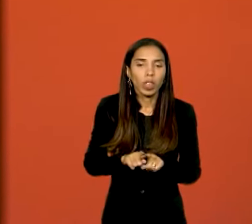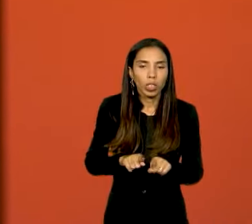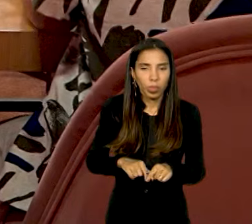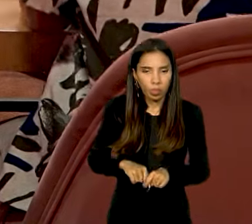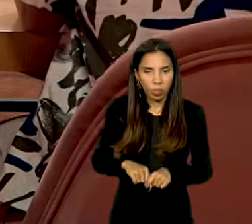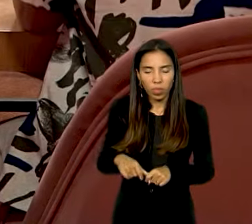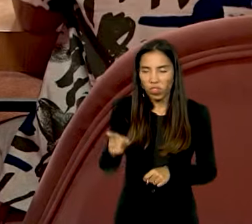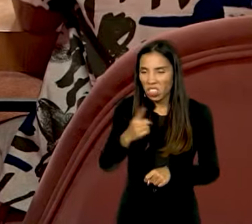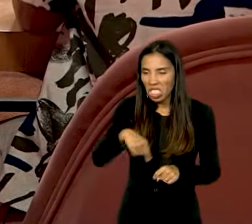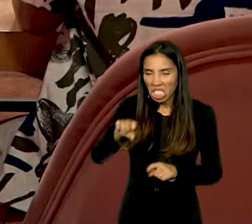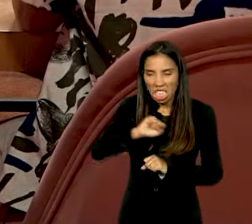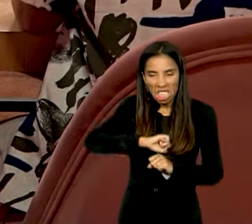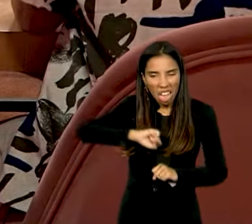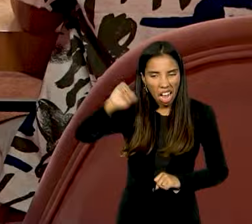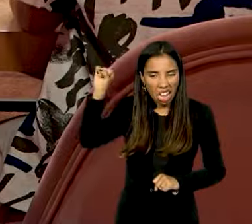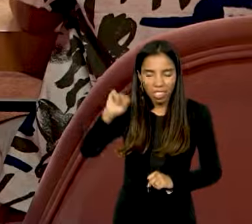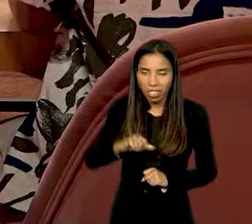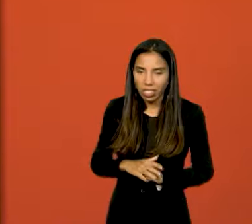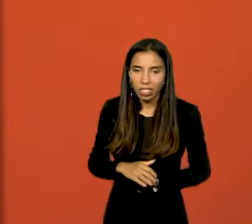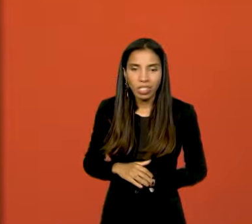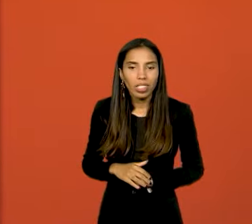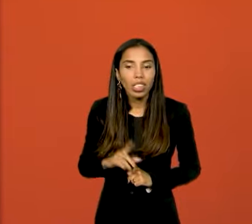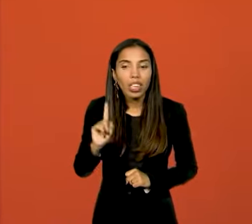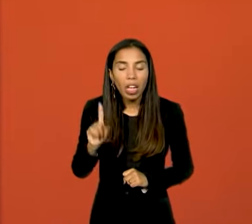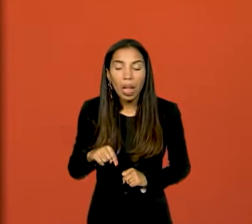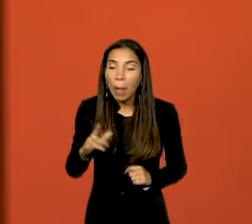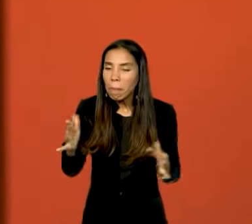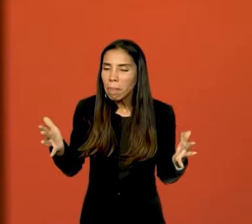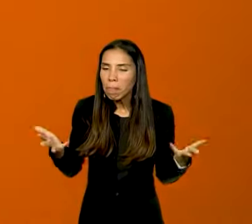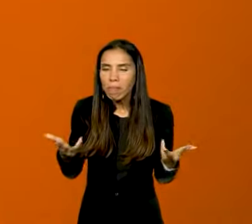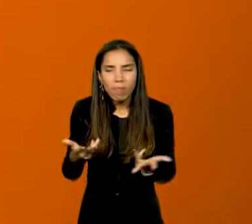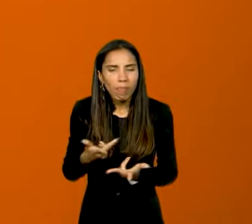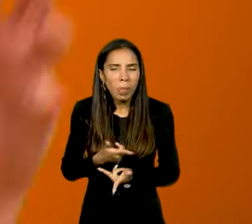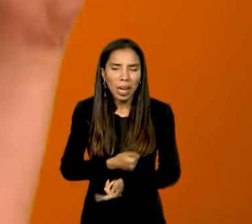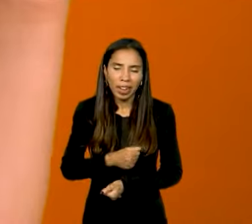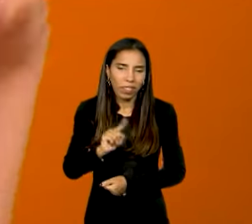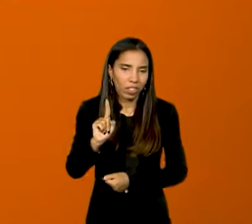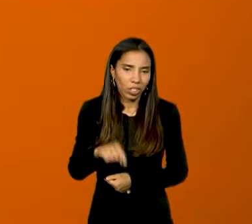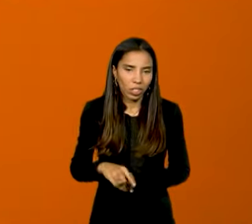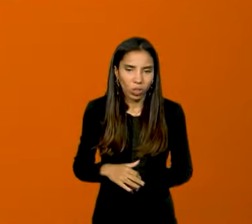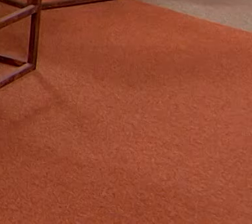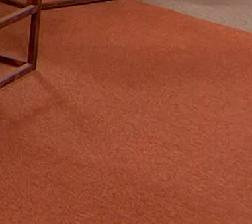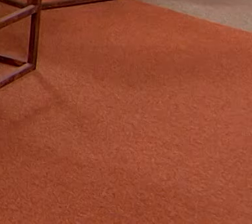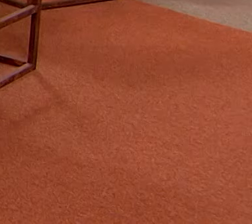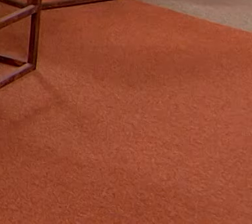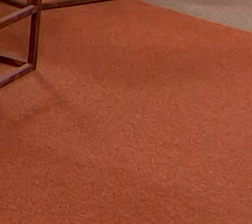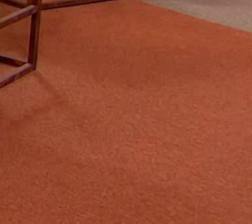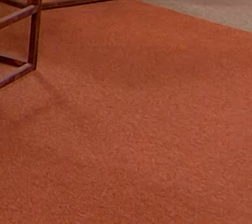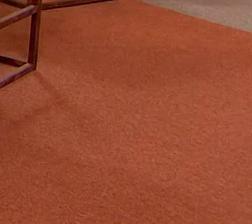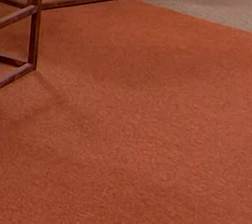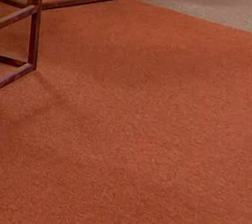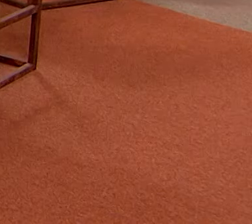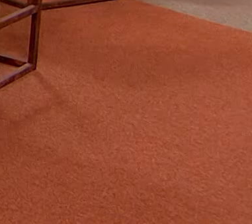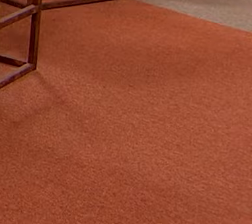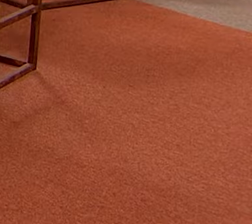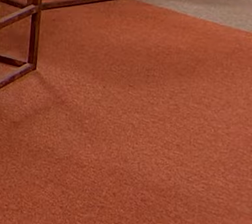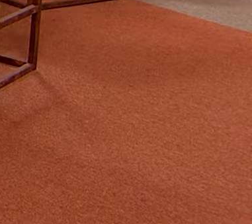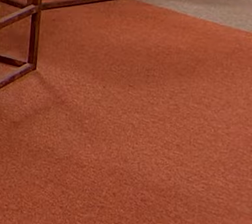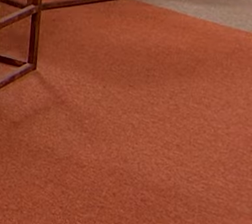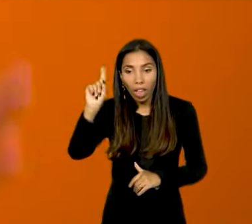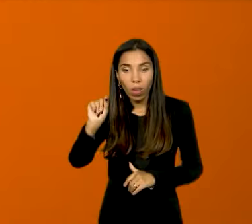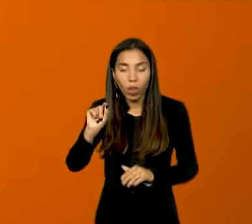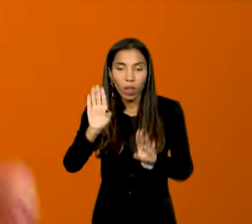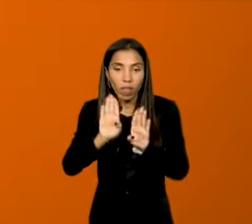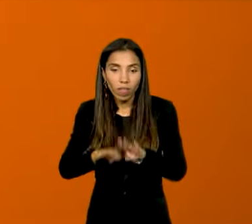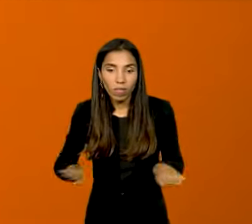vocês mas, assim, arrasaram, gente. O grande truque, bom, né? Maravilhoso. Era muito lúdico. E a ideia era fazer com que a